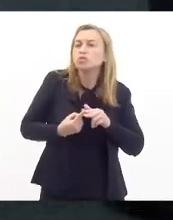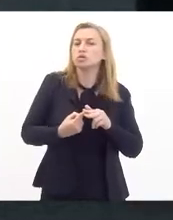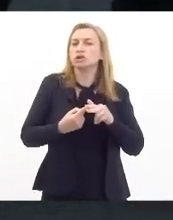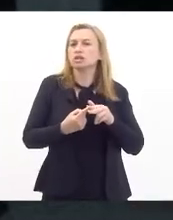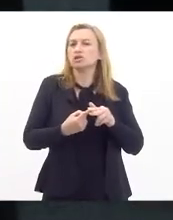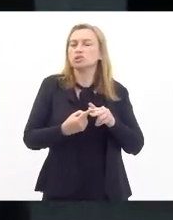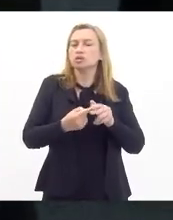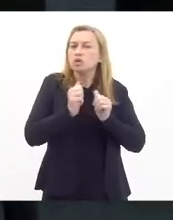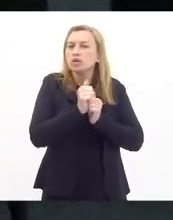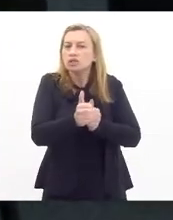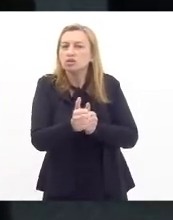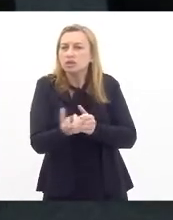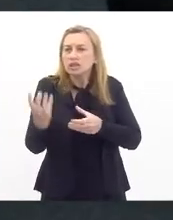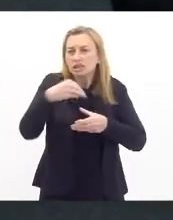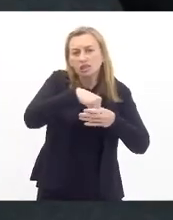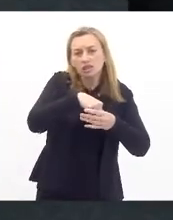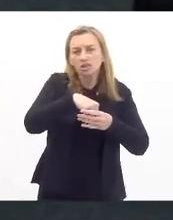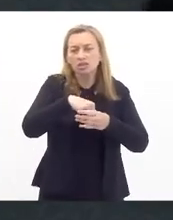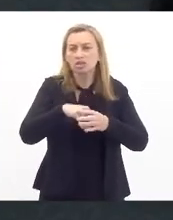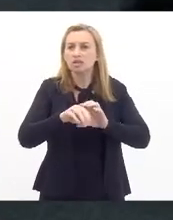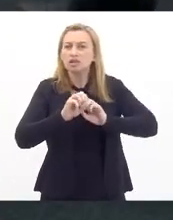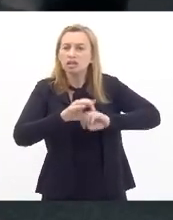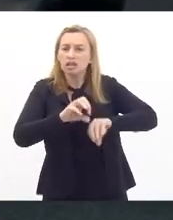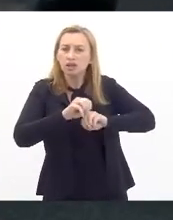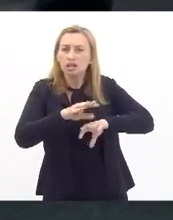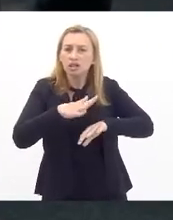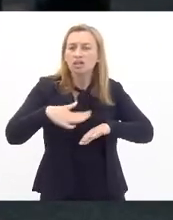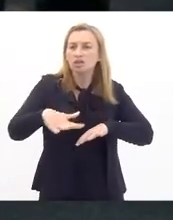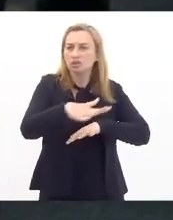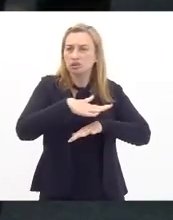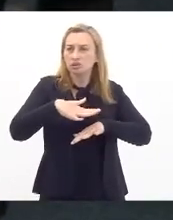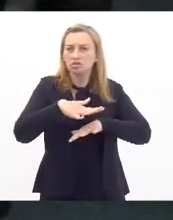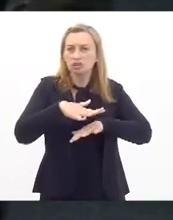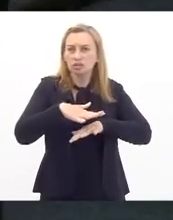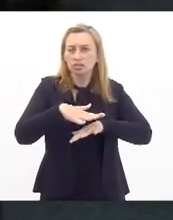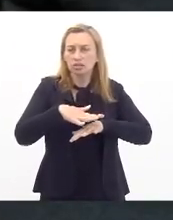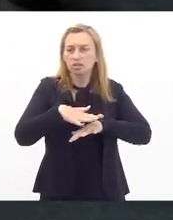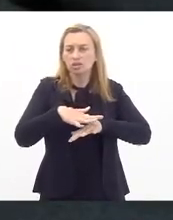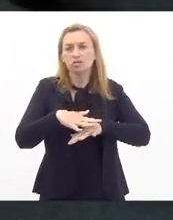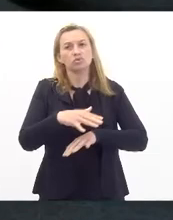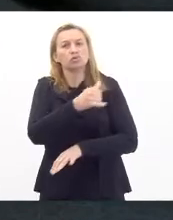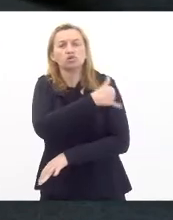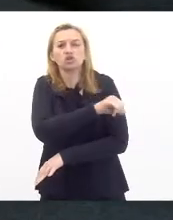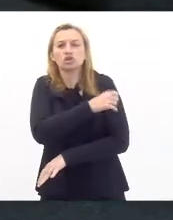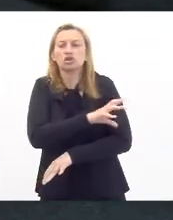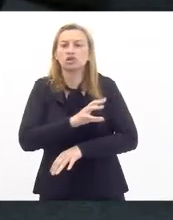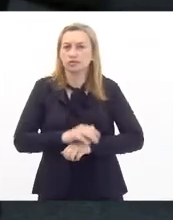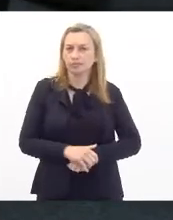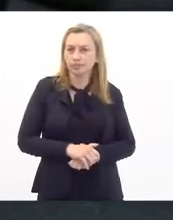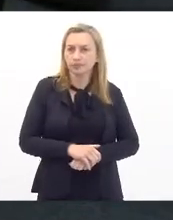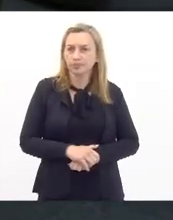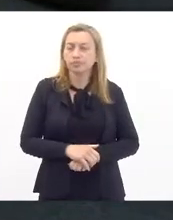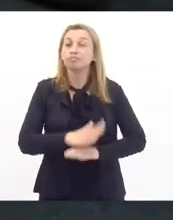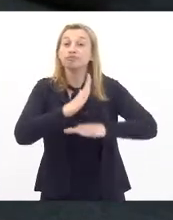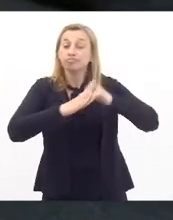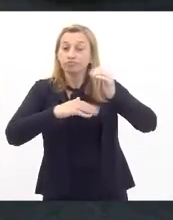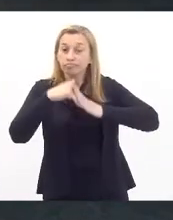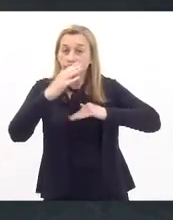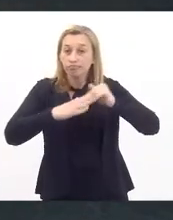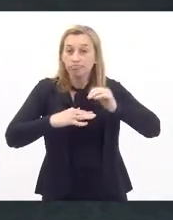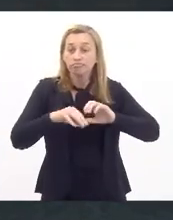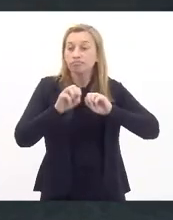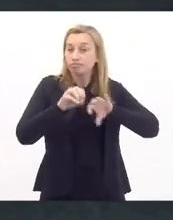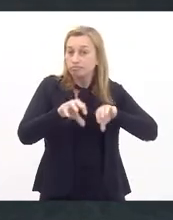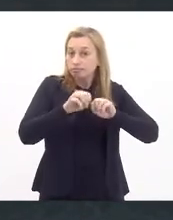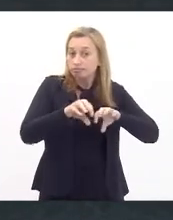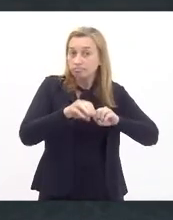com os segmentos que integram a Comunidade Educacional do Rio de Janeiro isso envolve Quem esse em os profissionais de educação